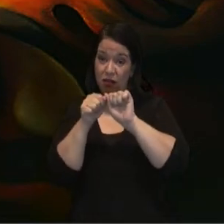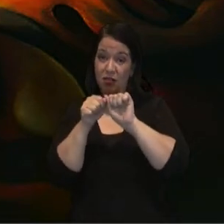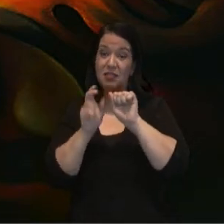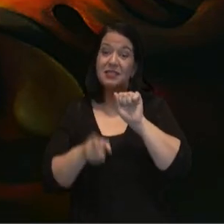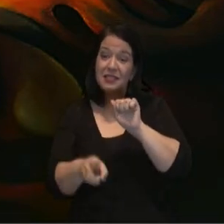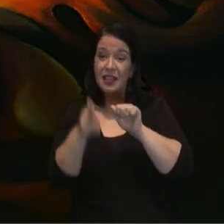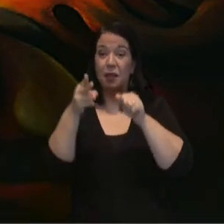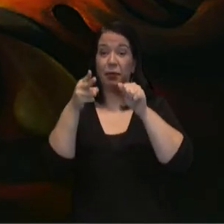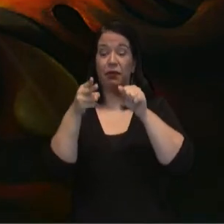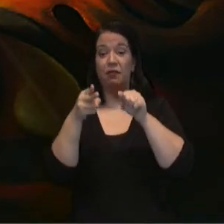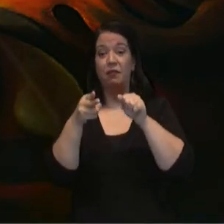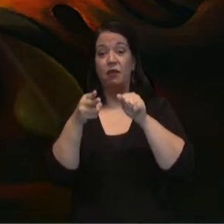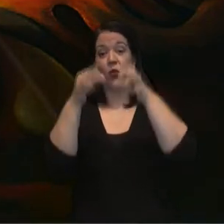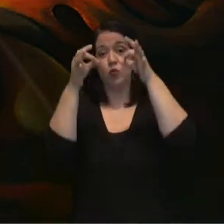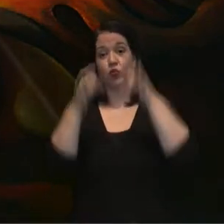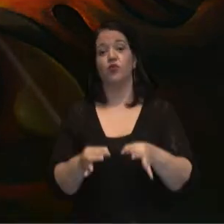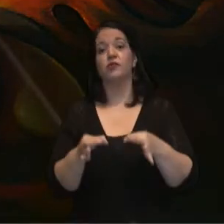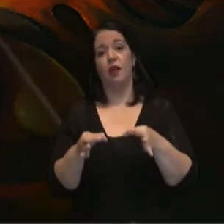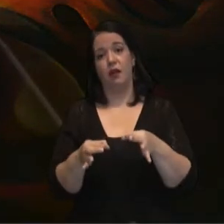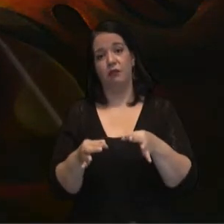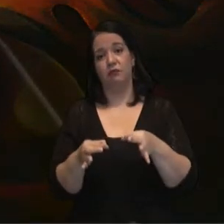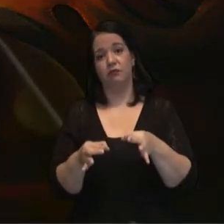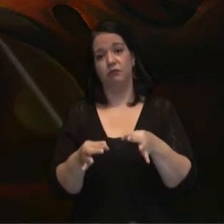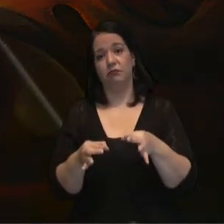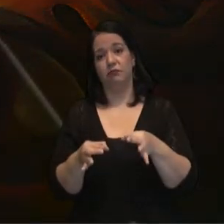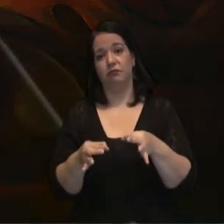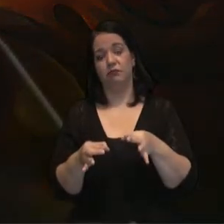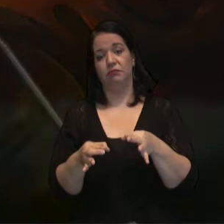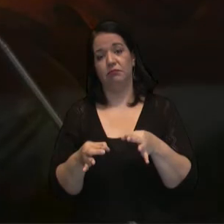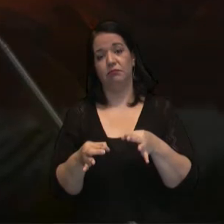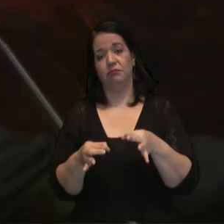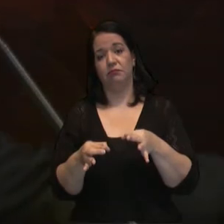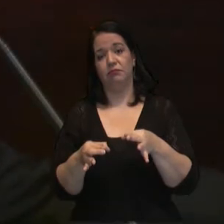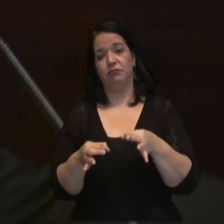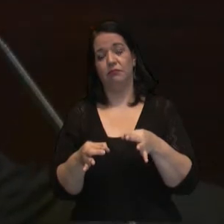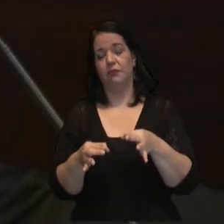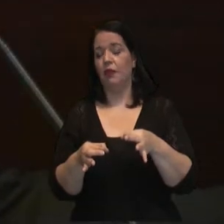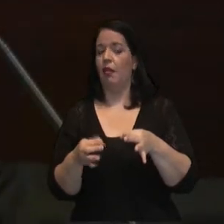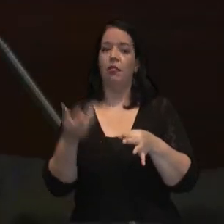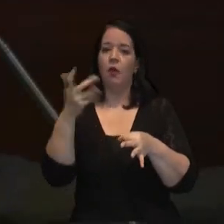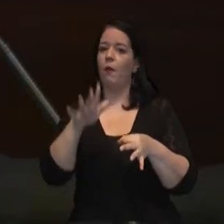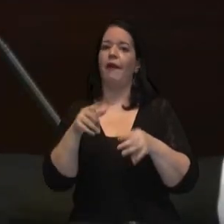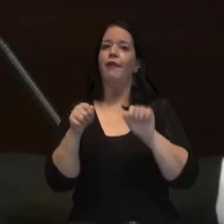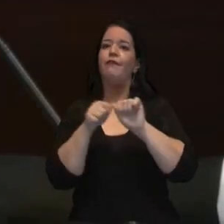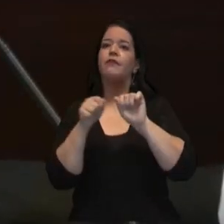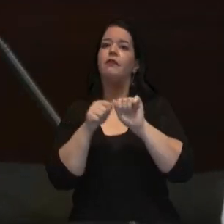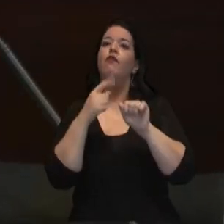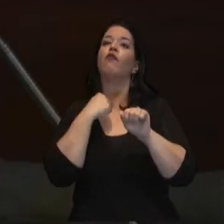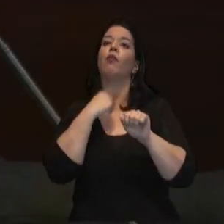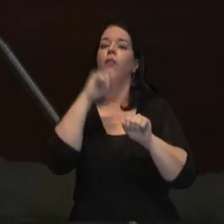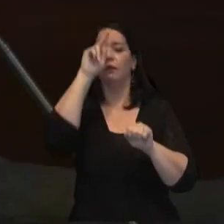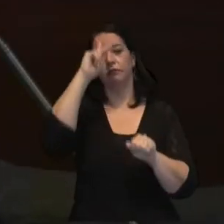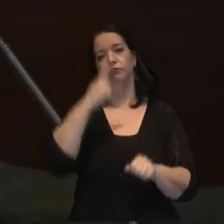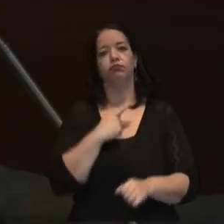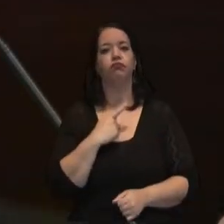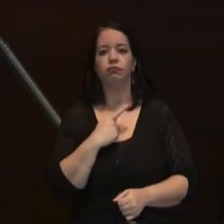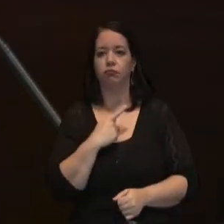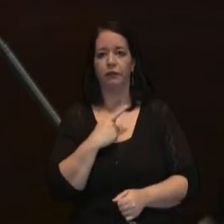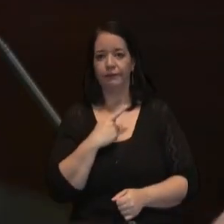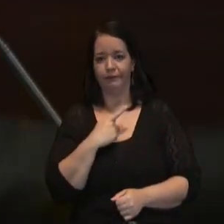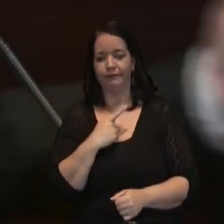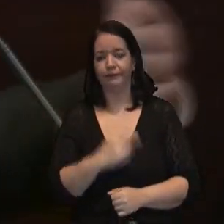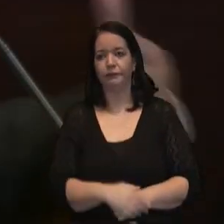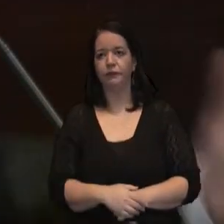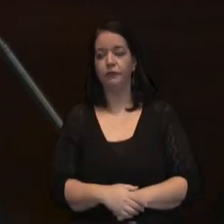não aquilo que gostariam de fazer. Pois quando o rei de Israel, diz o verso 21, veio então